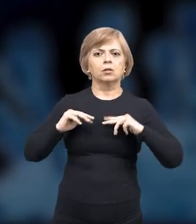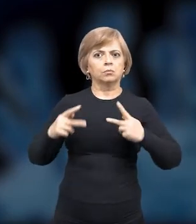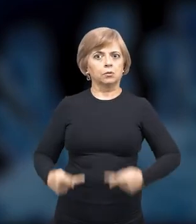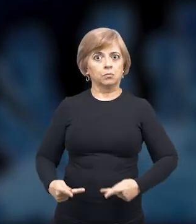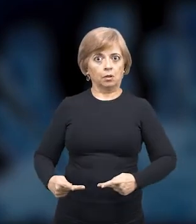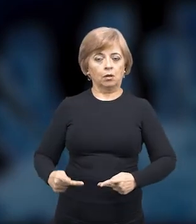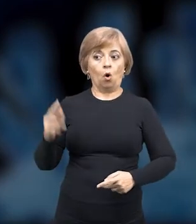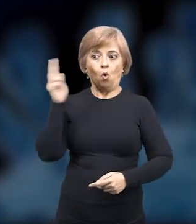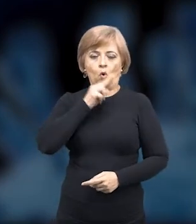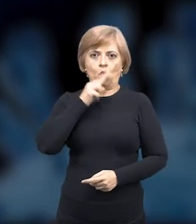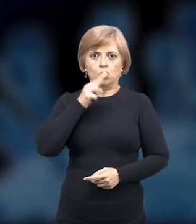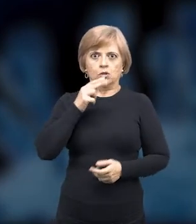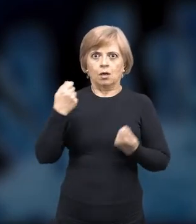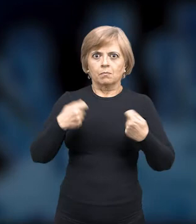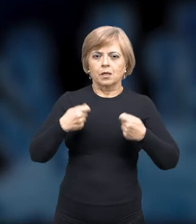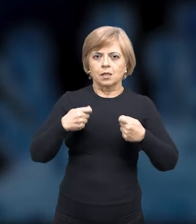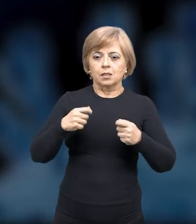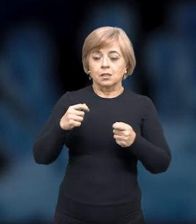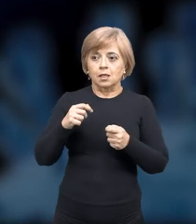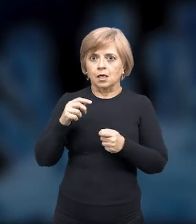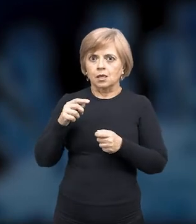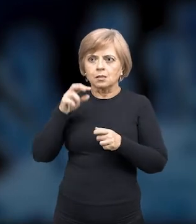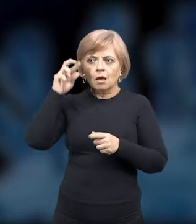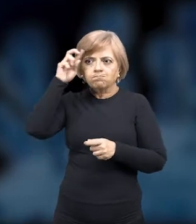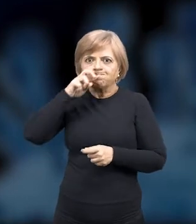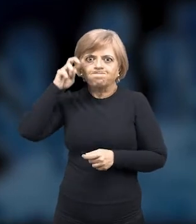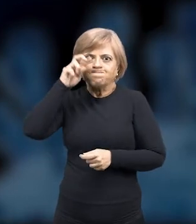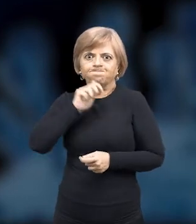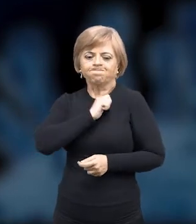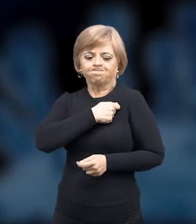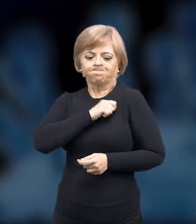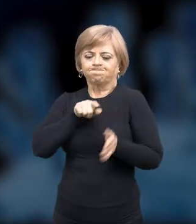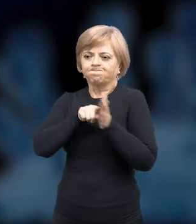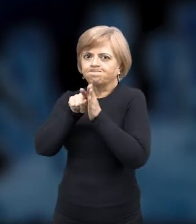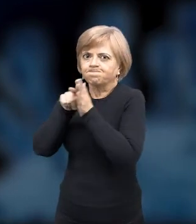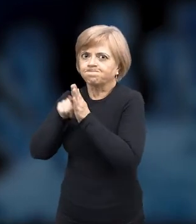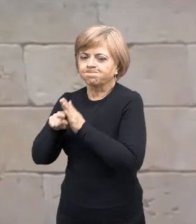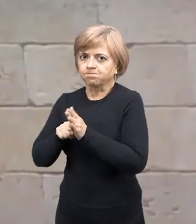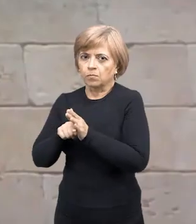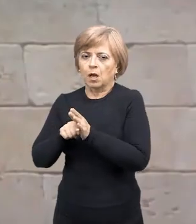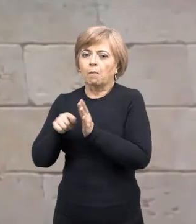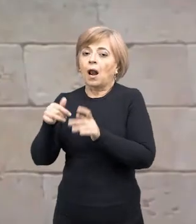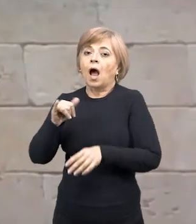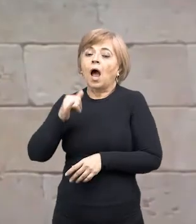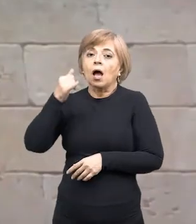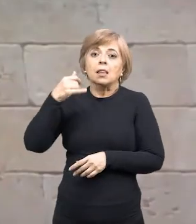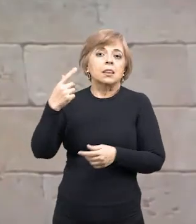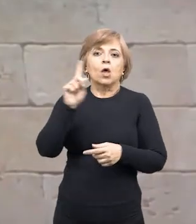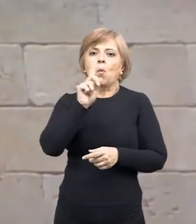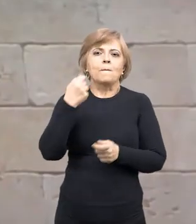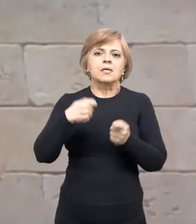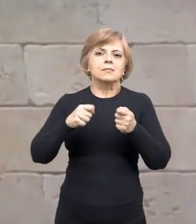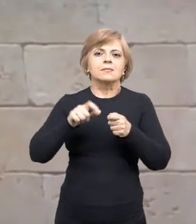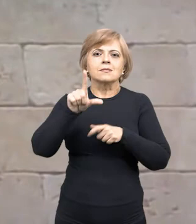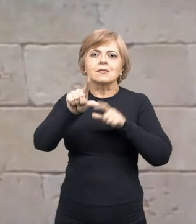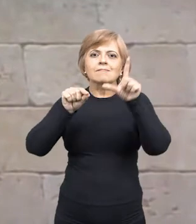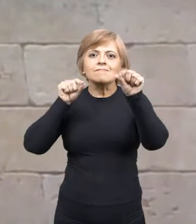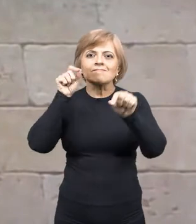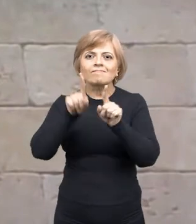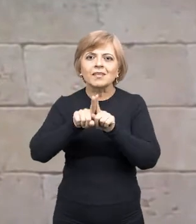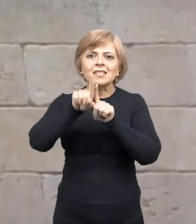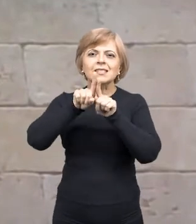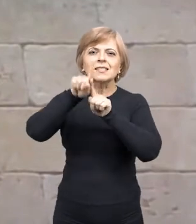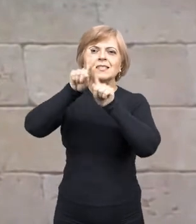combate ao coronavírus fossem feitas com dispensa de licitação. Mas o fato dela ser feita com